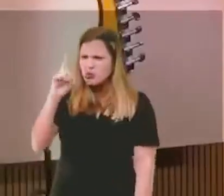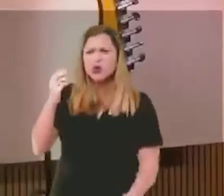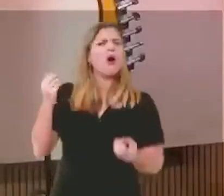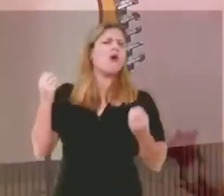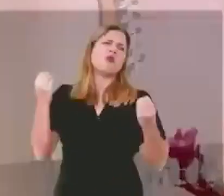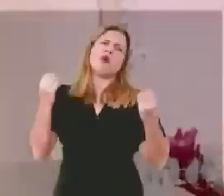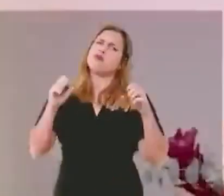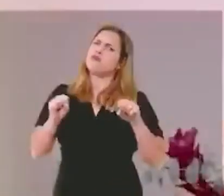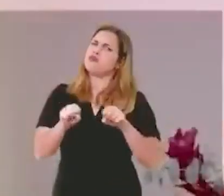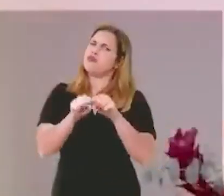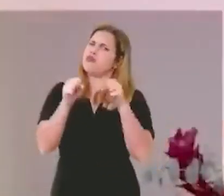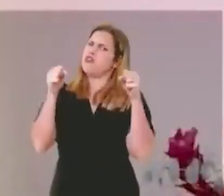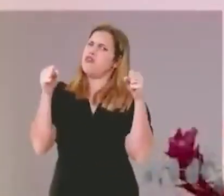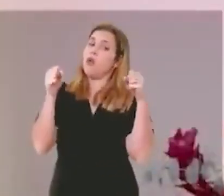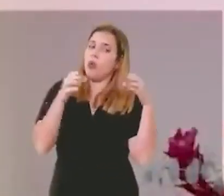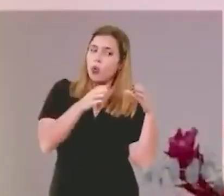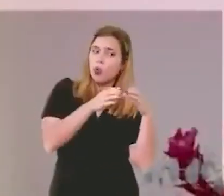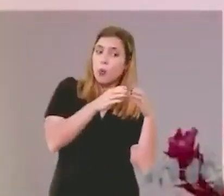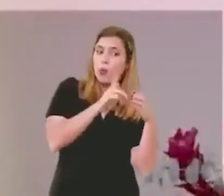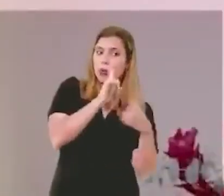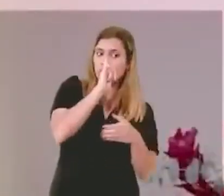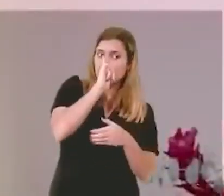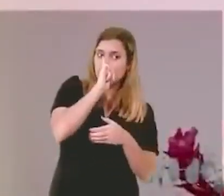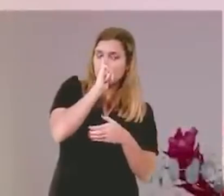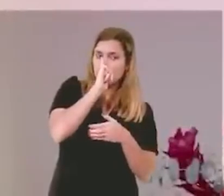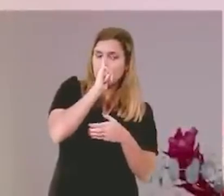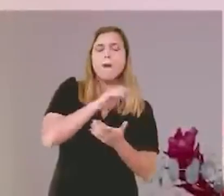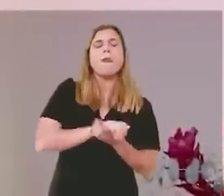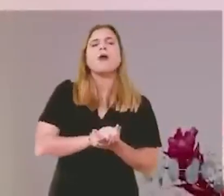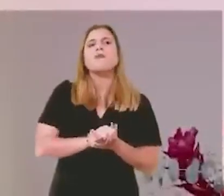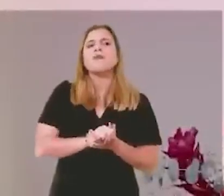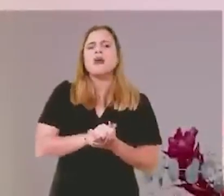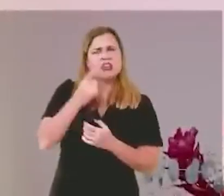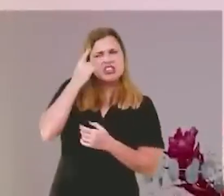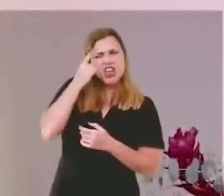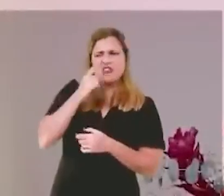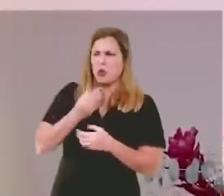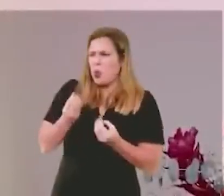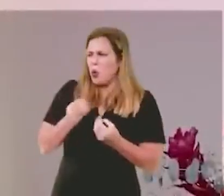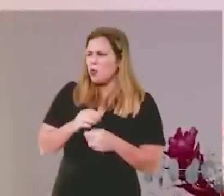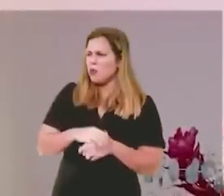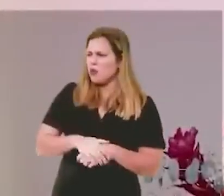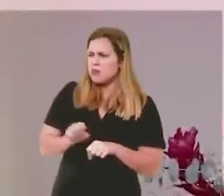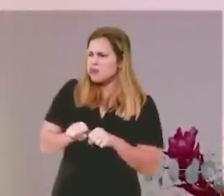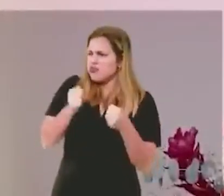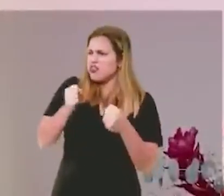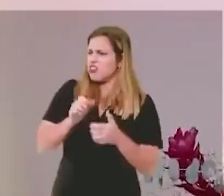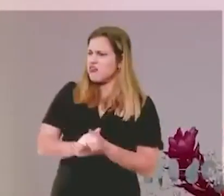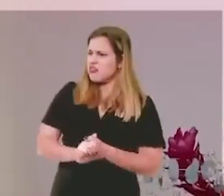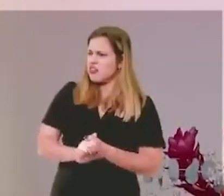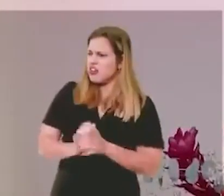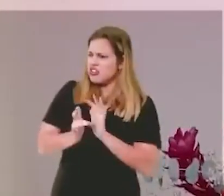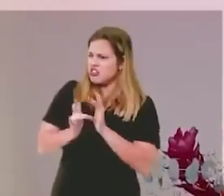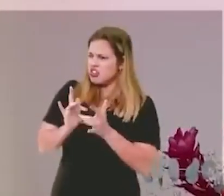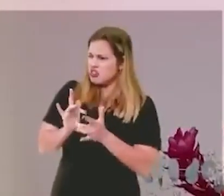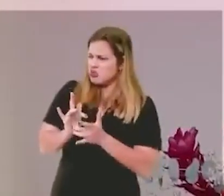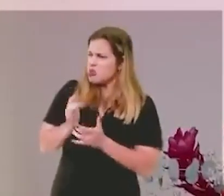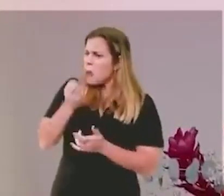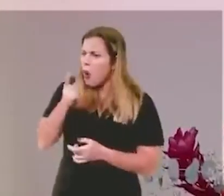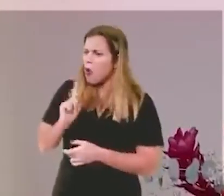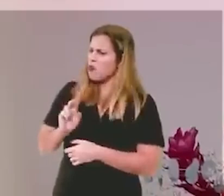tinha, se na mente deles a matéria era essencialmente má, então Jesus não podia ser essencialmente